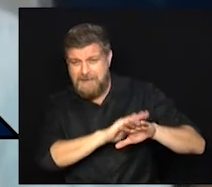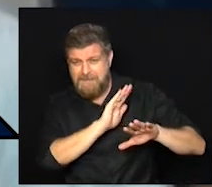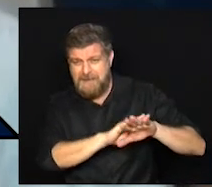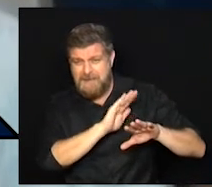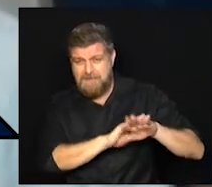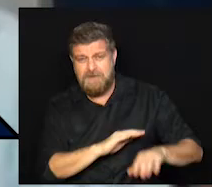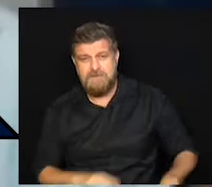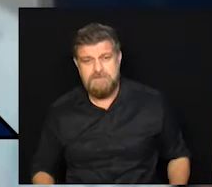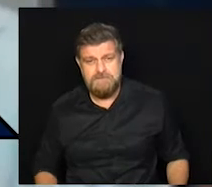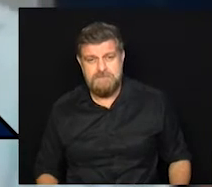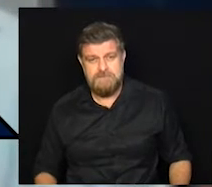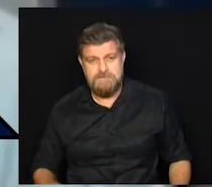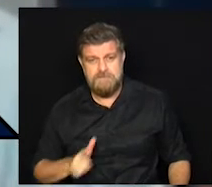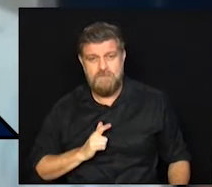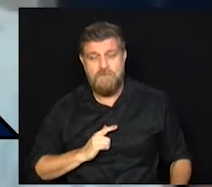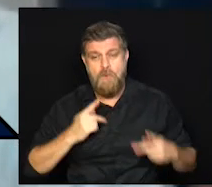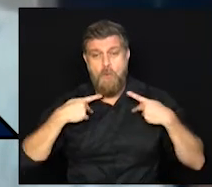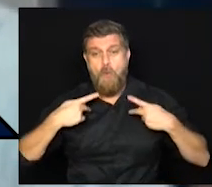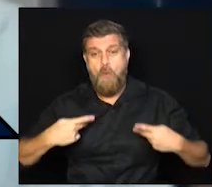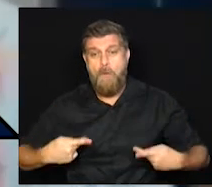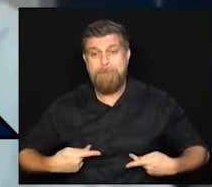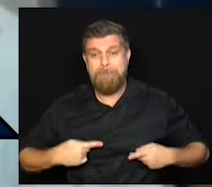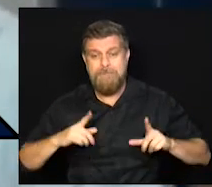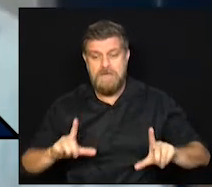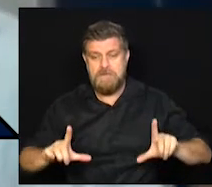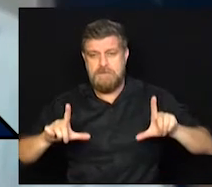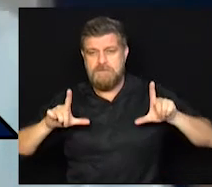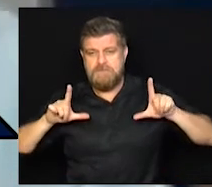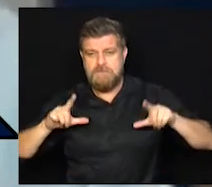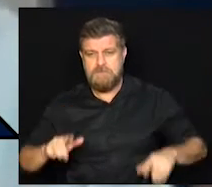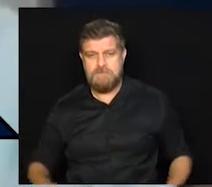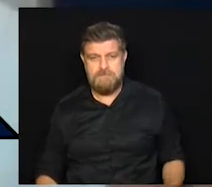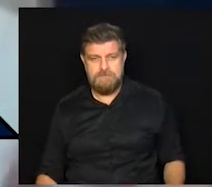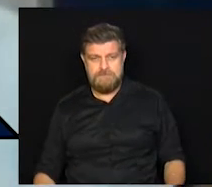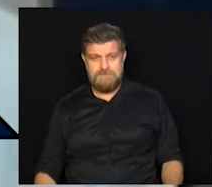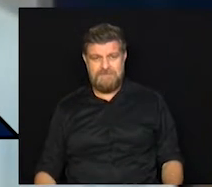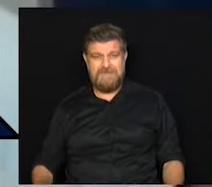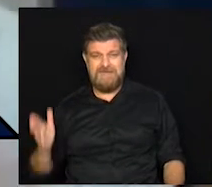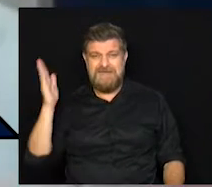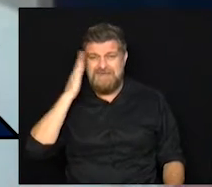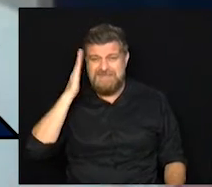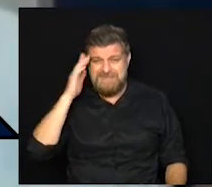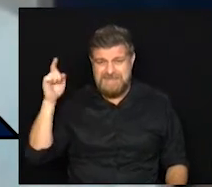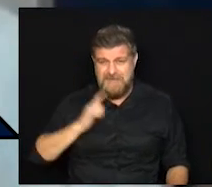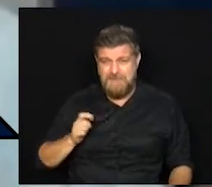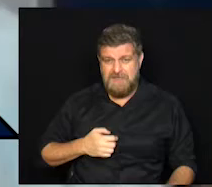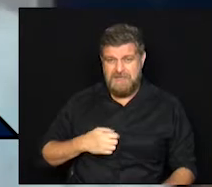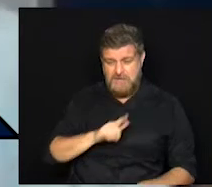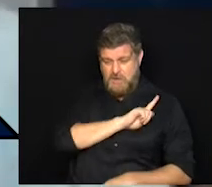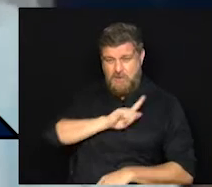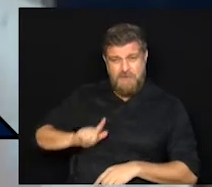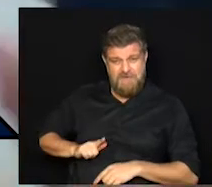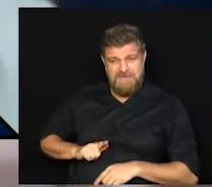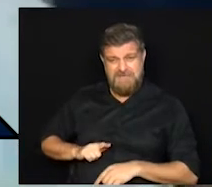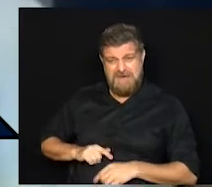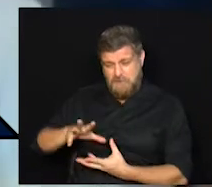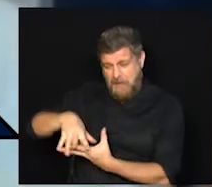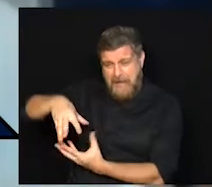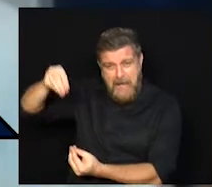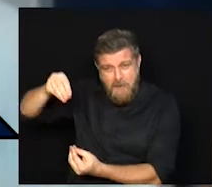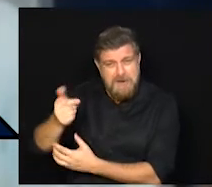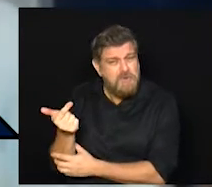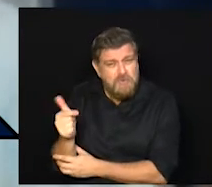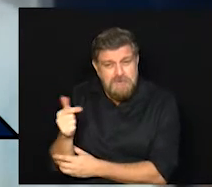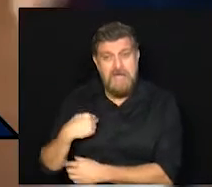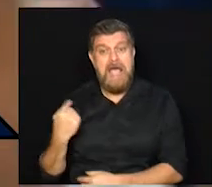pública com face humana, com coração, porque a gente sabe que o Estado não tem alma, o Estado não tem coração. Somos nós que